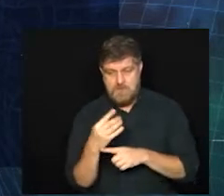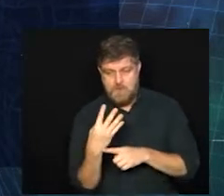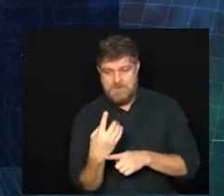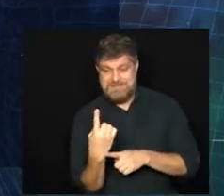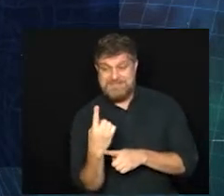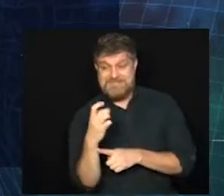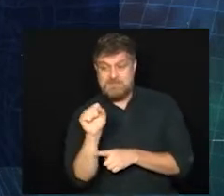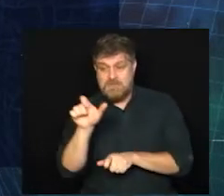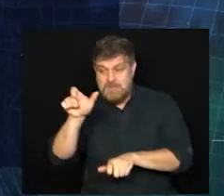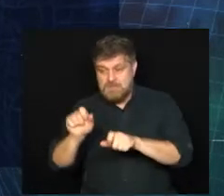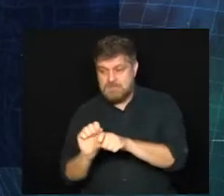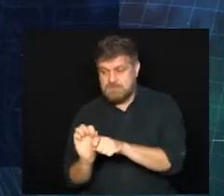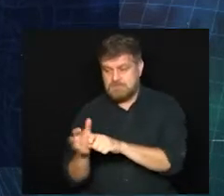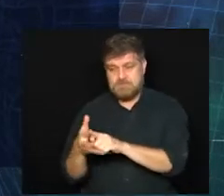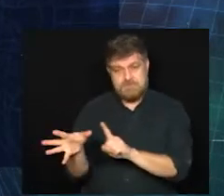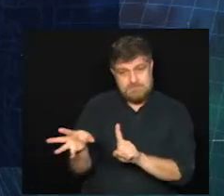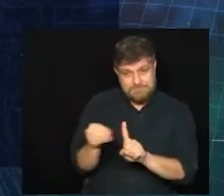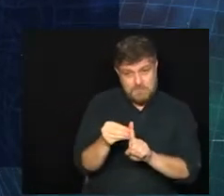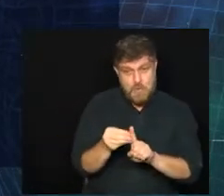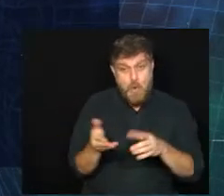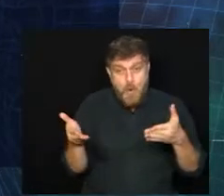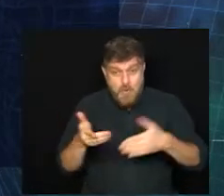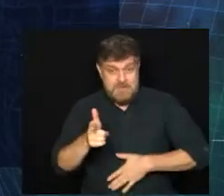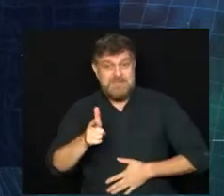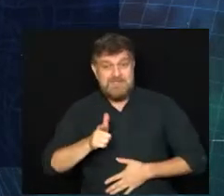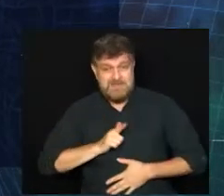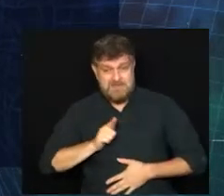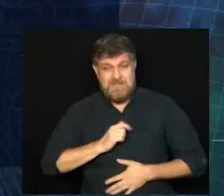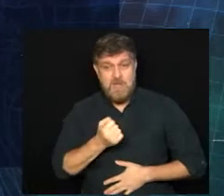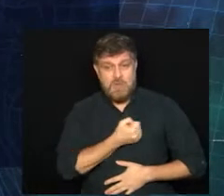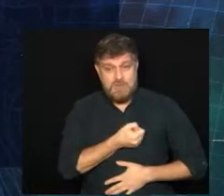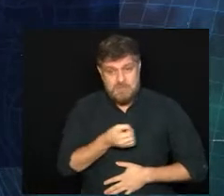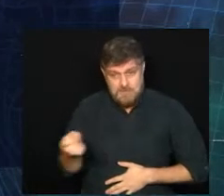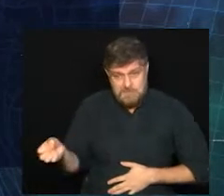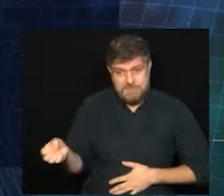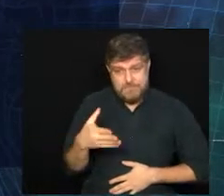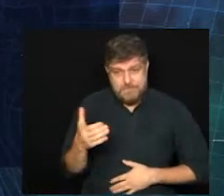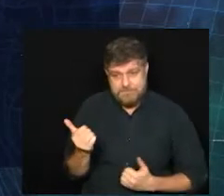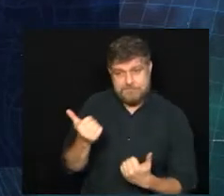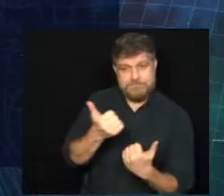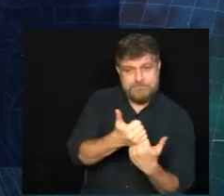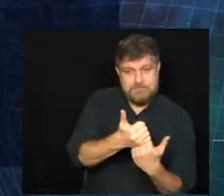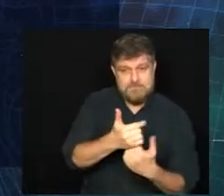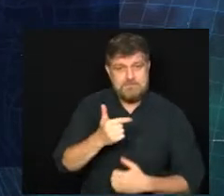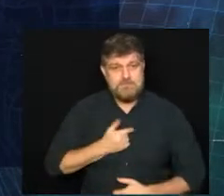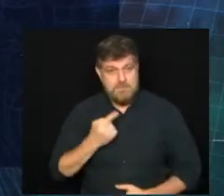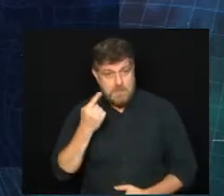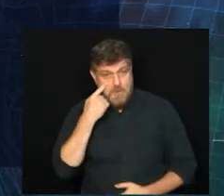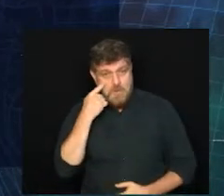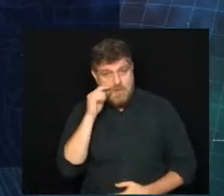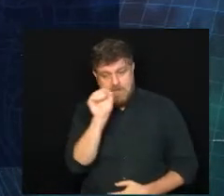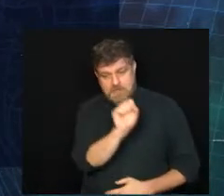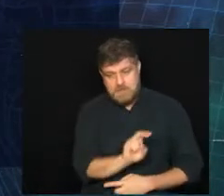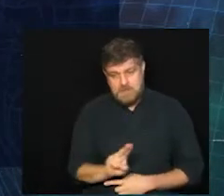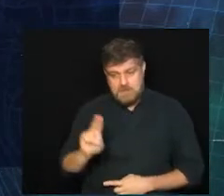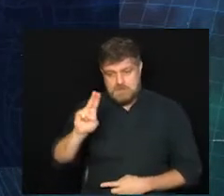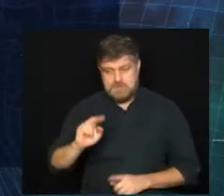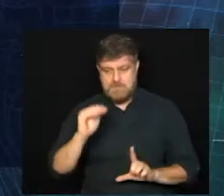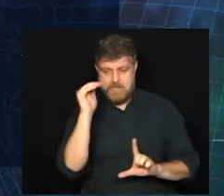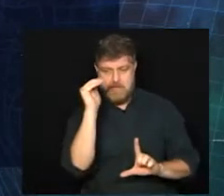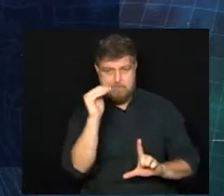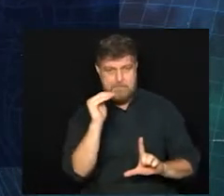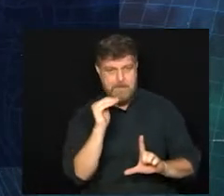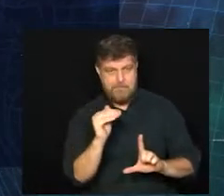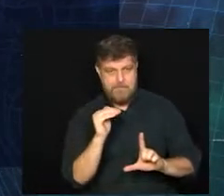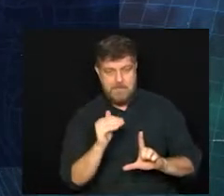99.418 casos. Hoje ainda nós teremos aí uma atualização aqui na cidade. Sumaré, 21.218